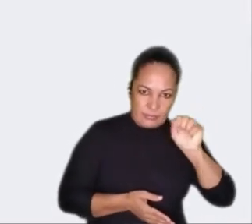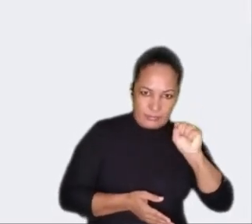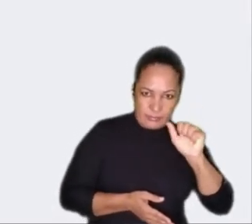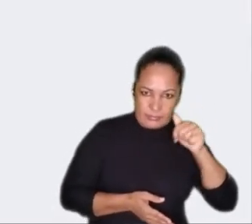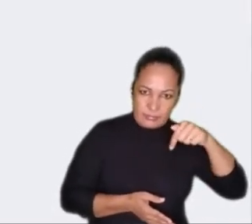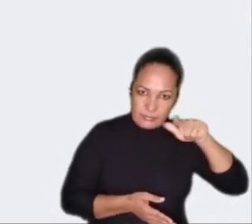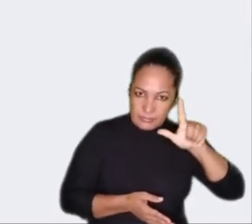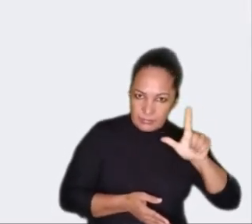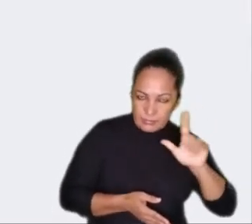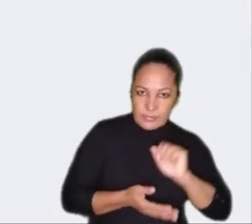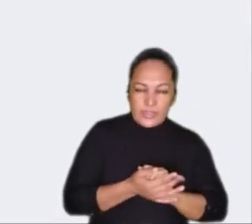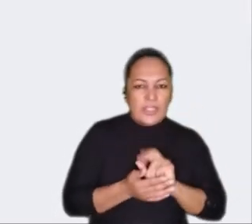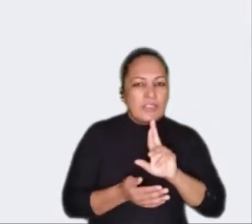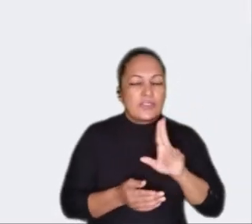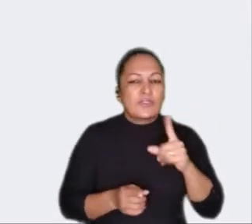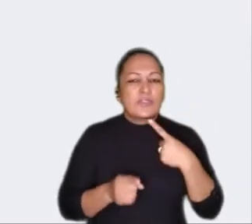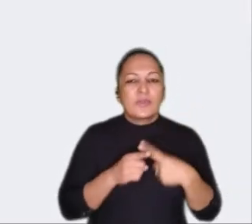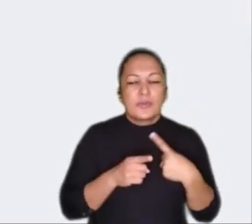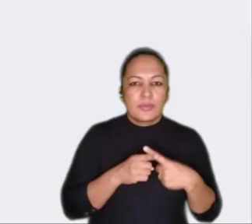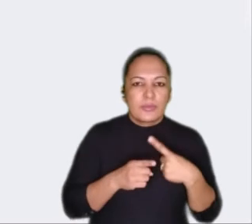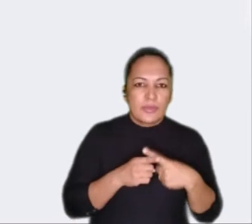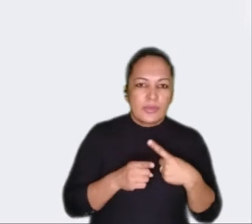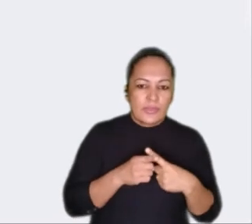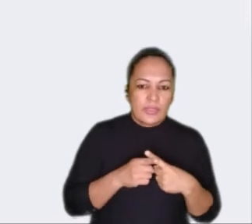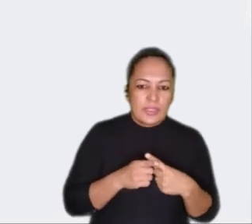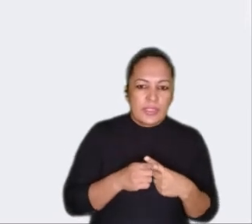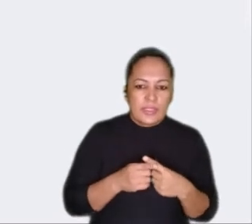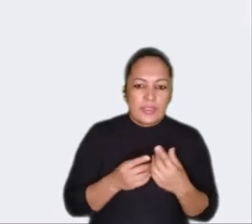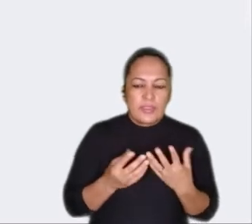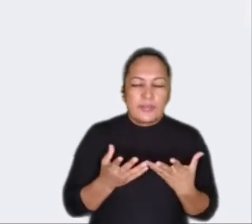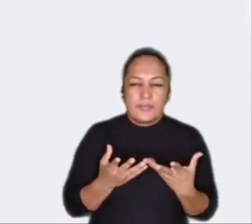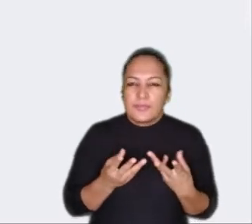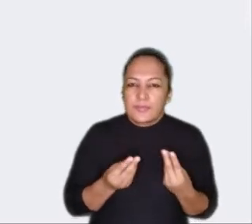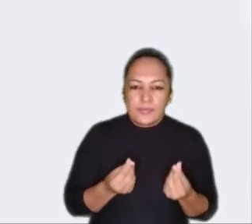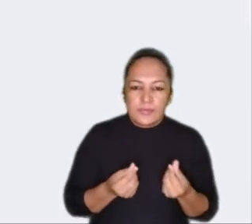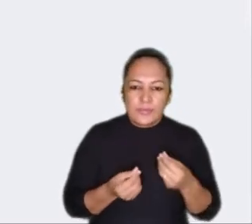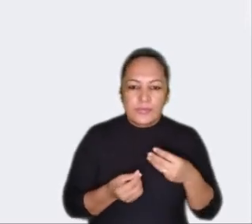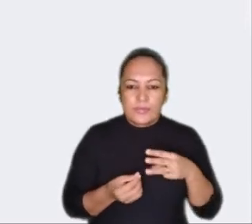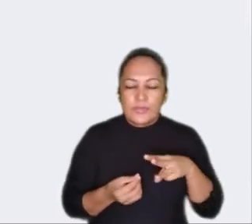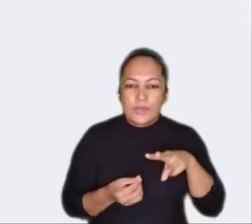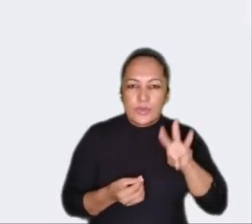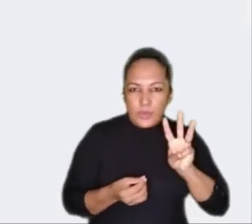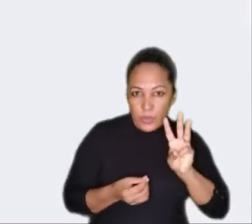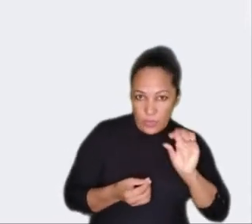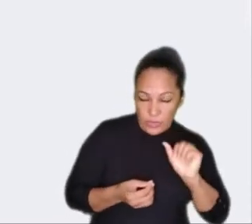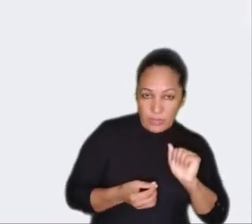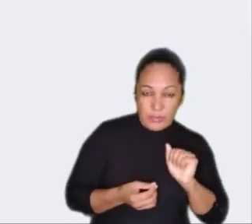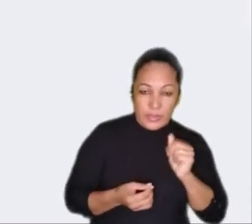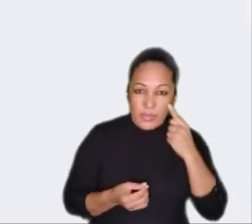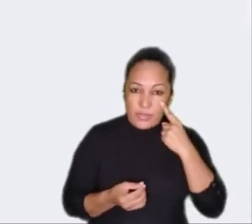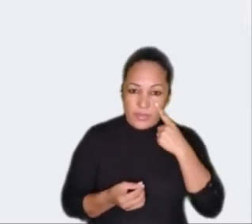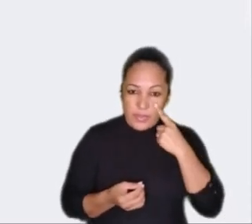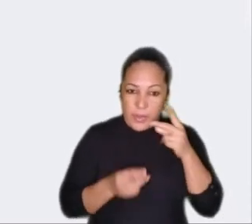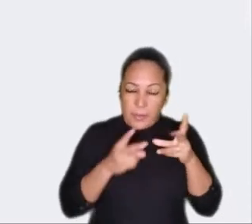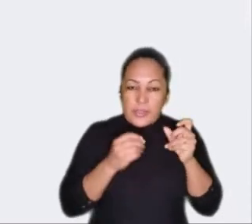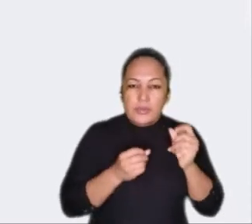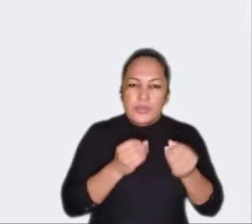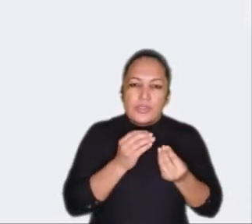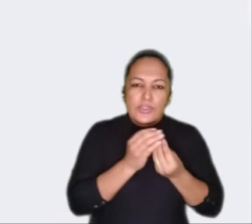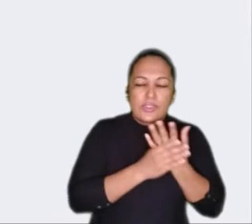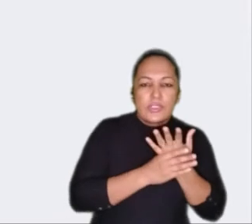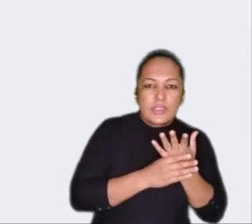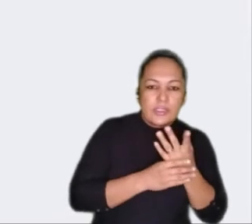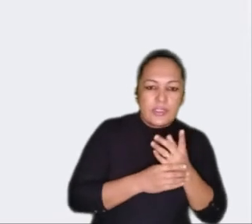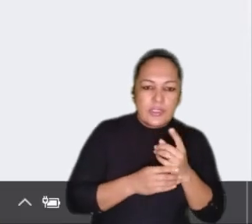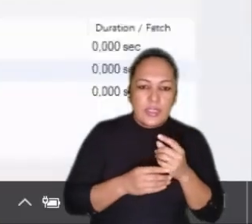ele traz uma coisa diferente, é que ele lá no Workbench, você viu que